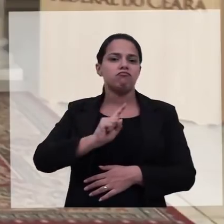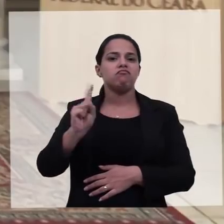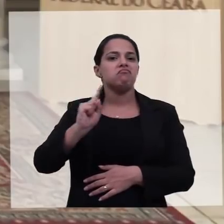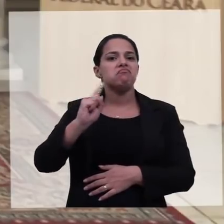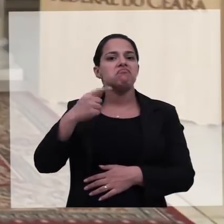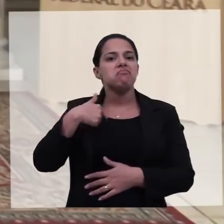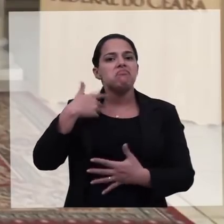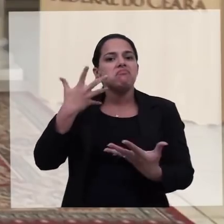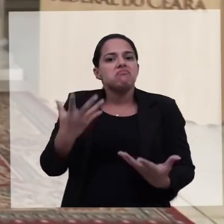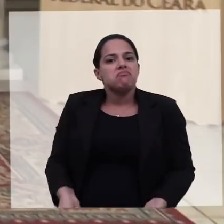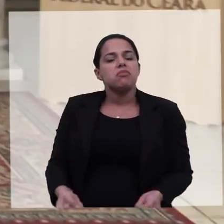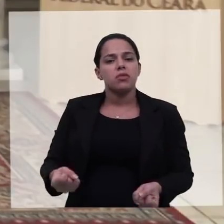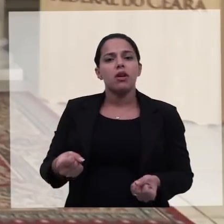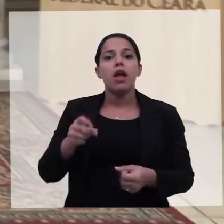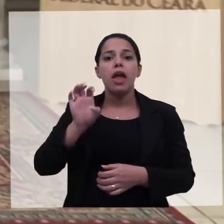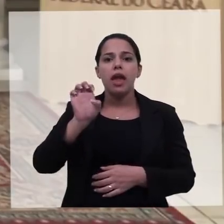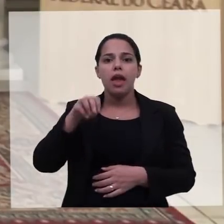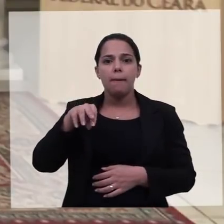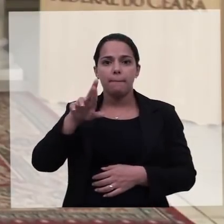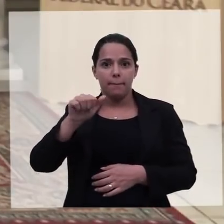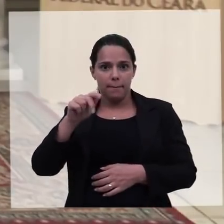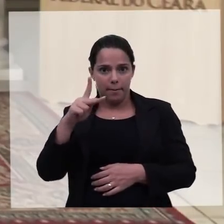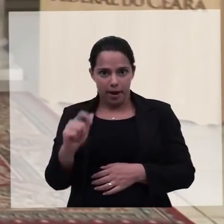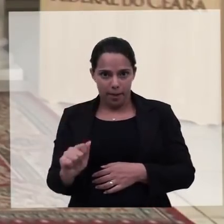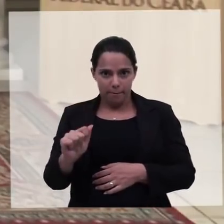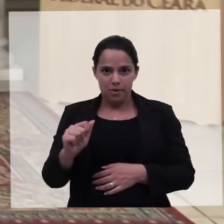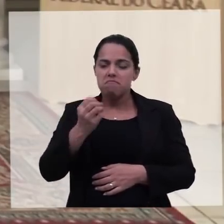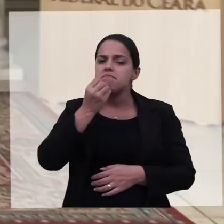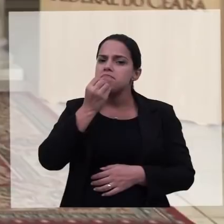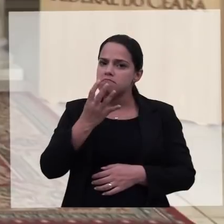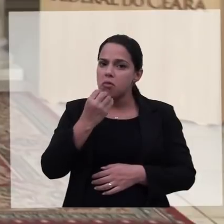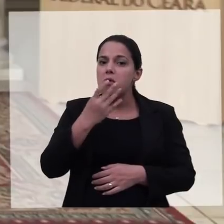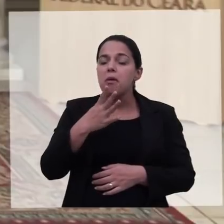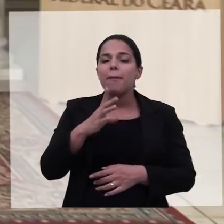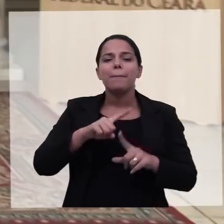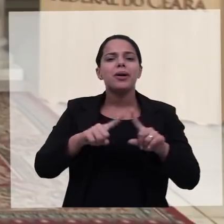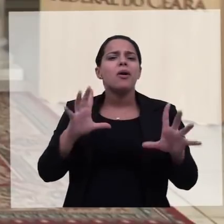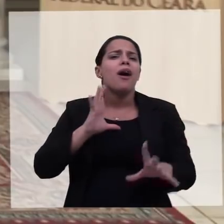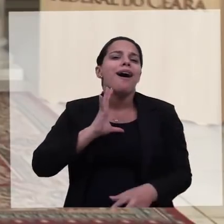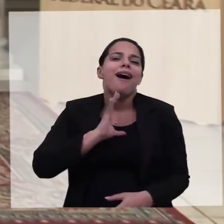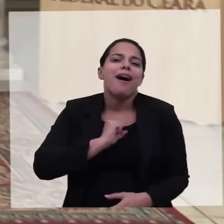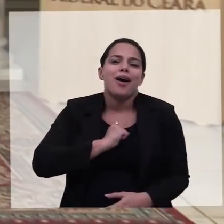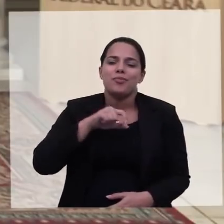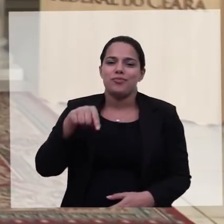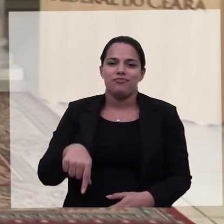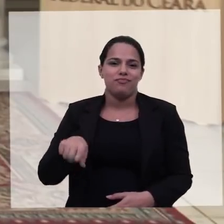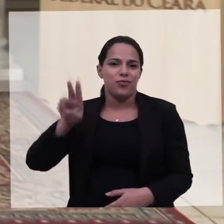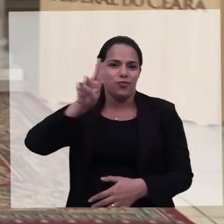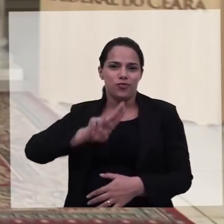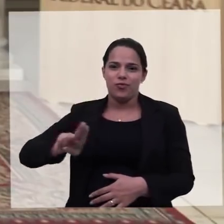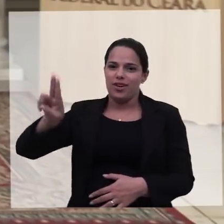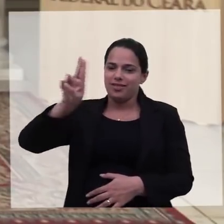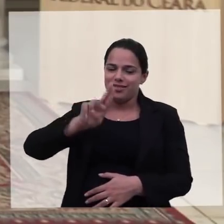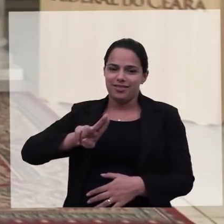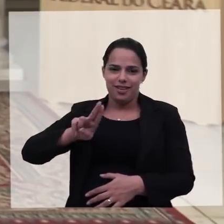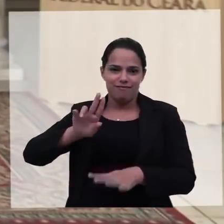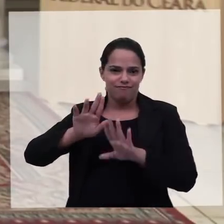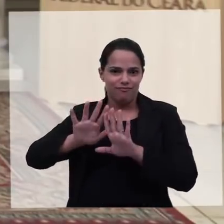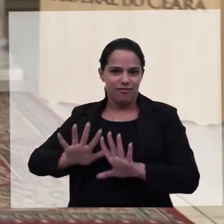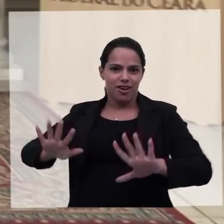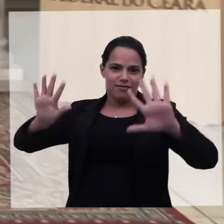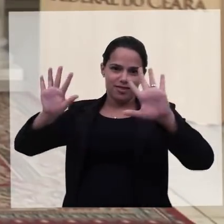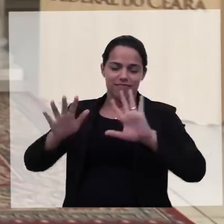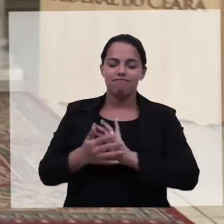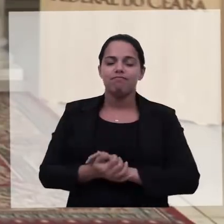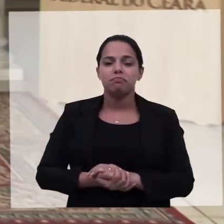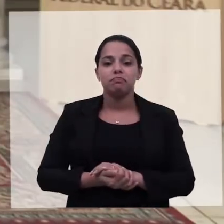não me arrependi. Não é que a Embrapa não é isso, é porque eu adoro a universidade. Aí